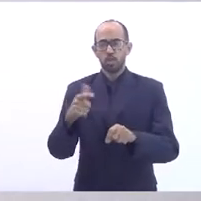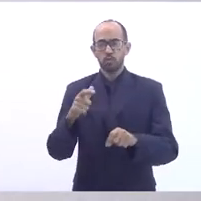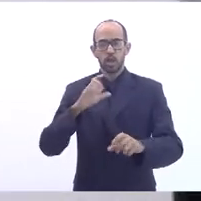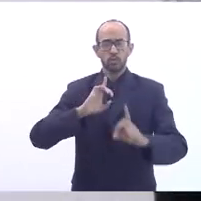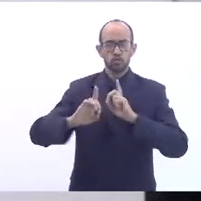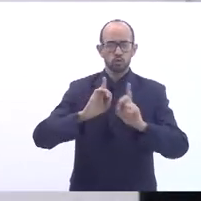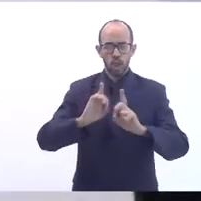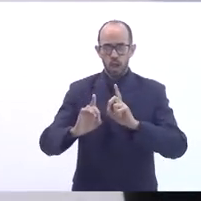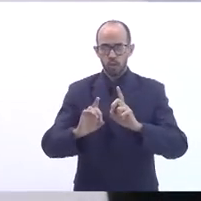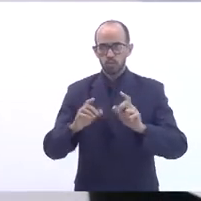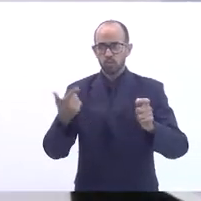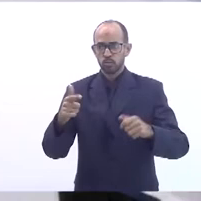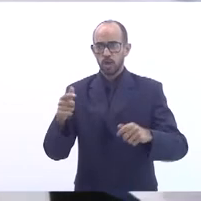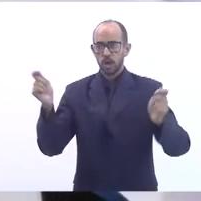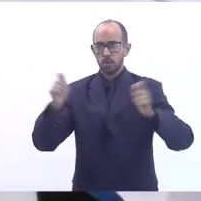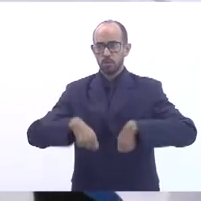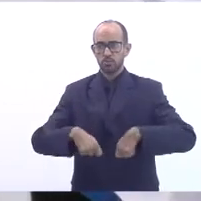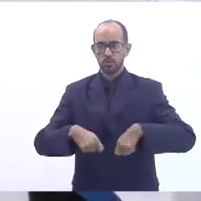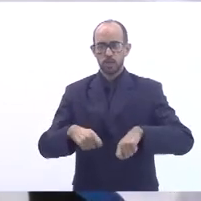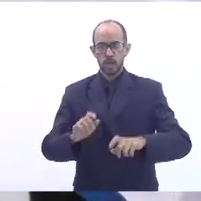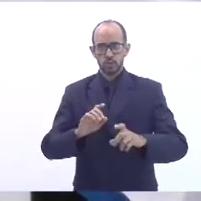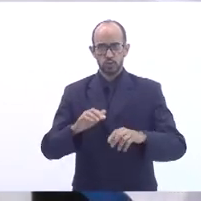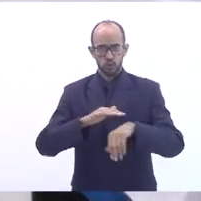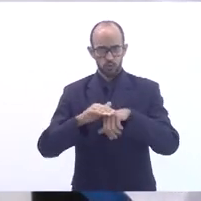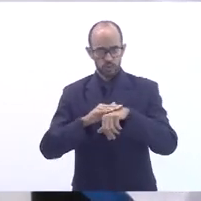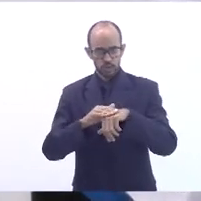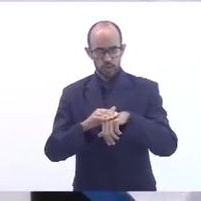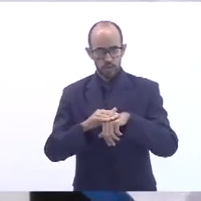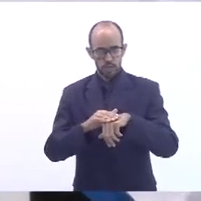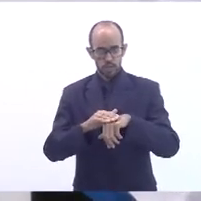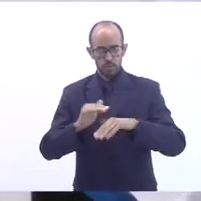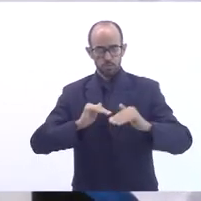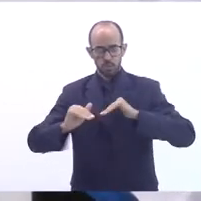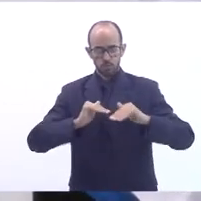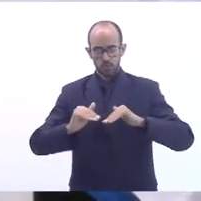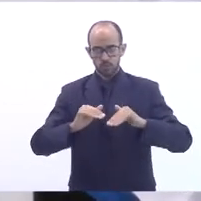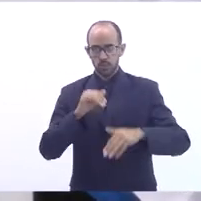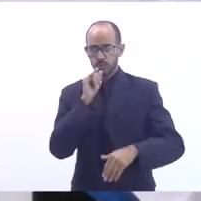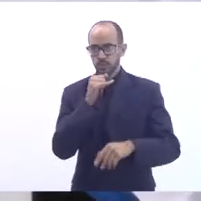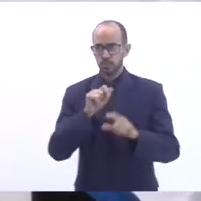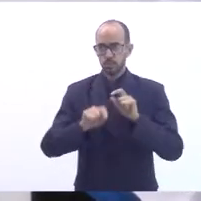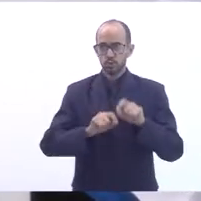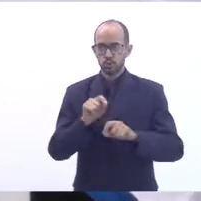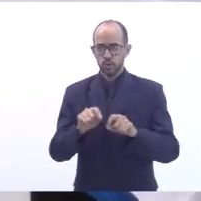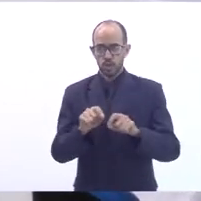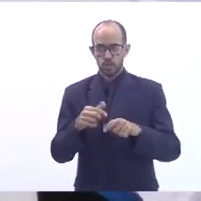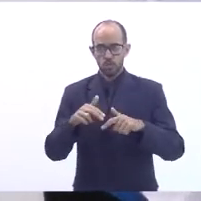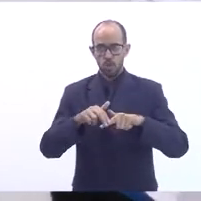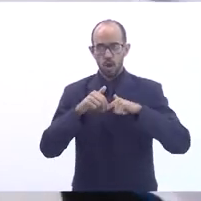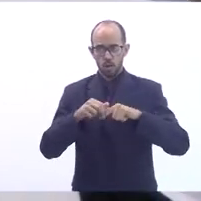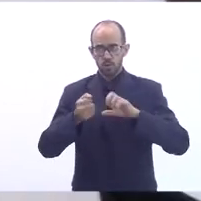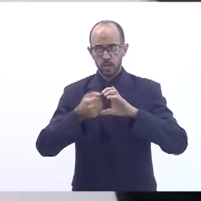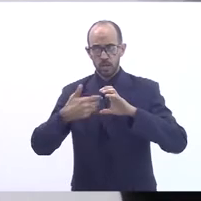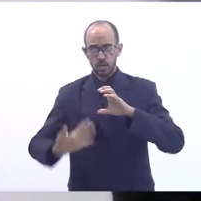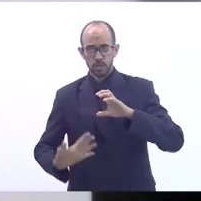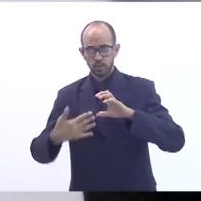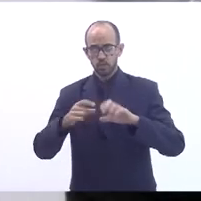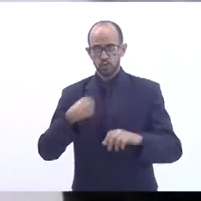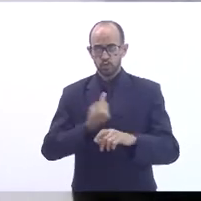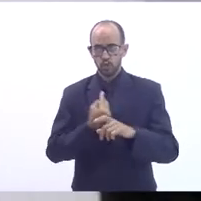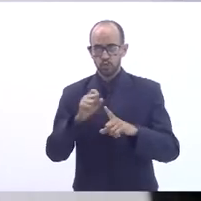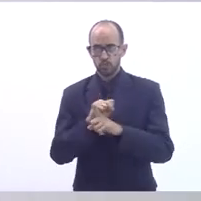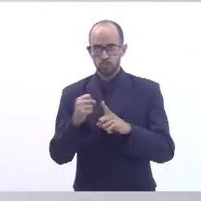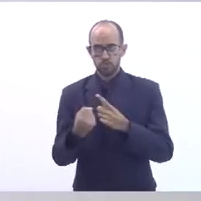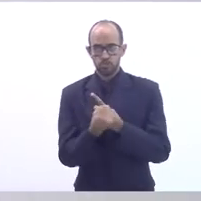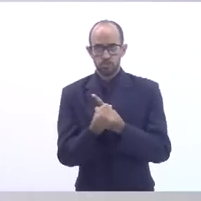não tem a possibilidade de alugar com movimentos aqui que infelizmente um pela pela característica dos nossos movimentos sociais